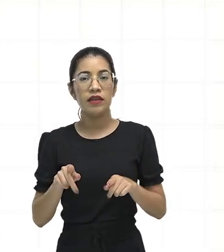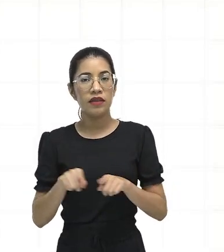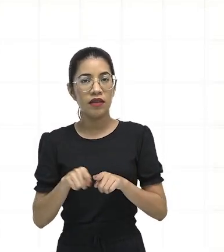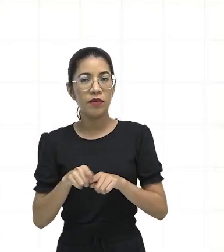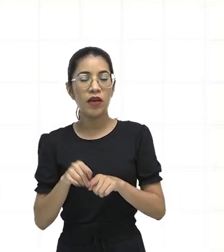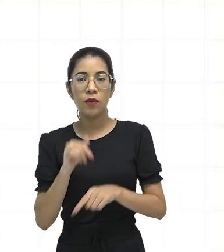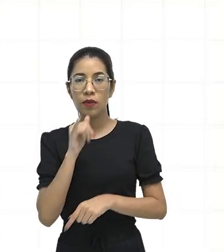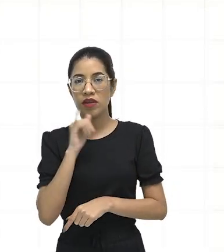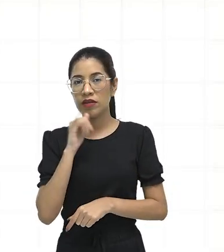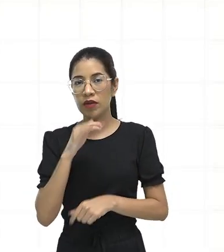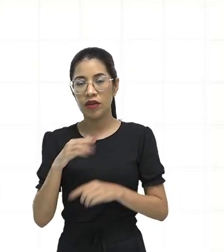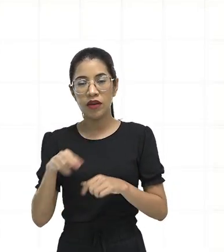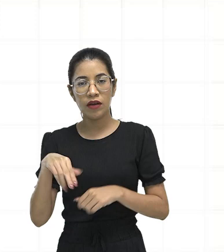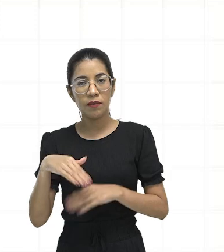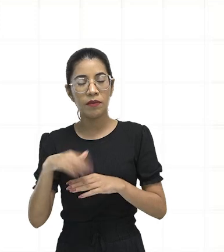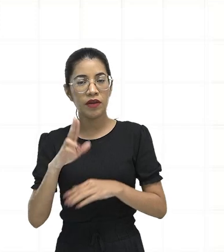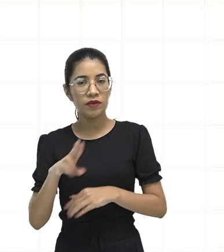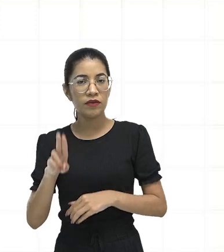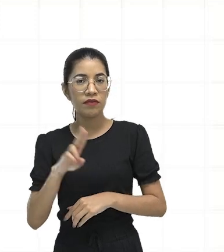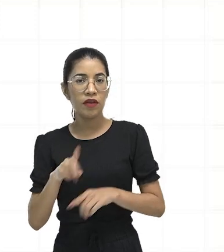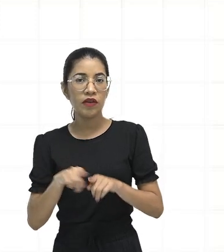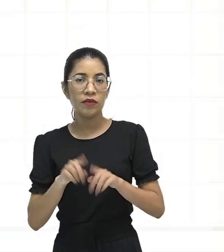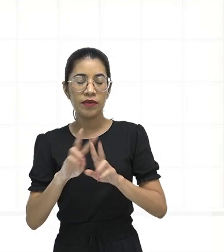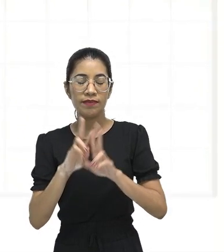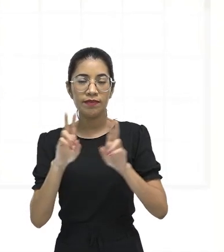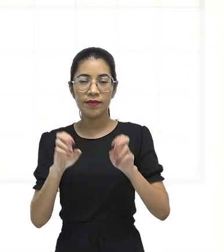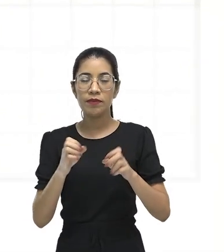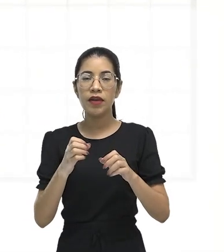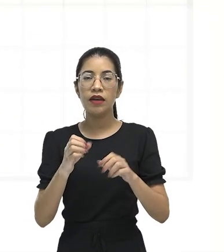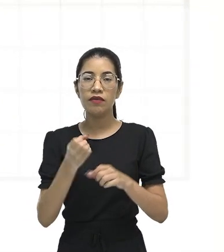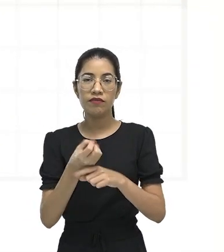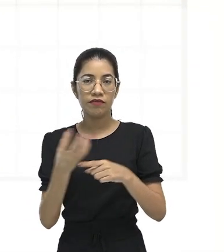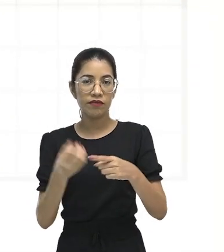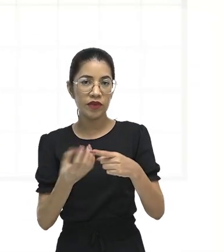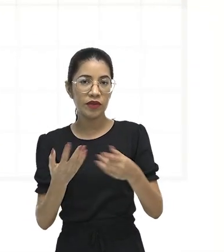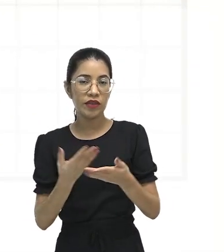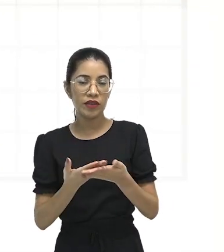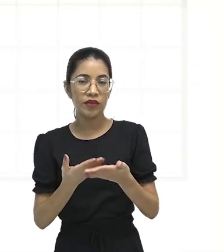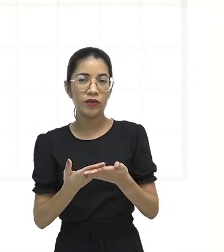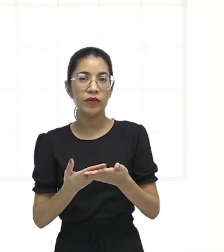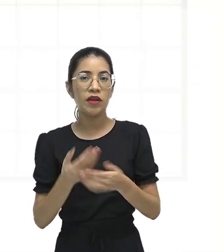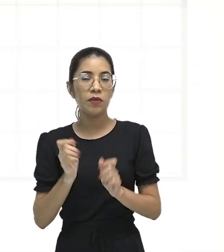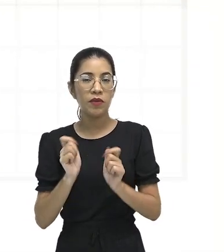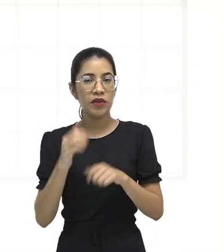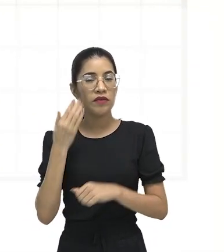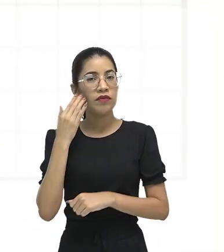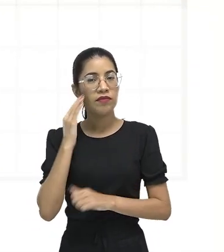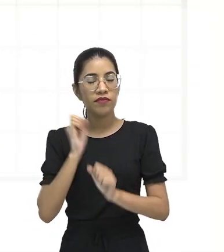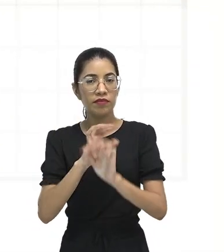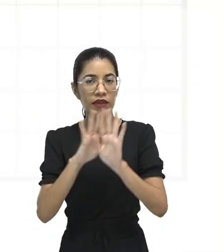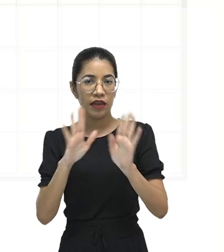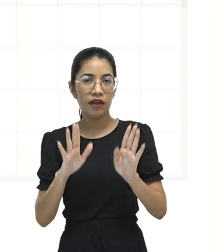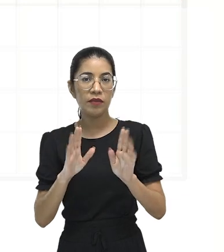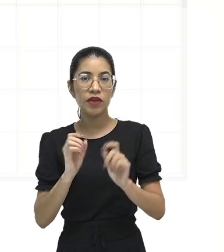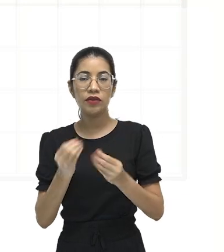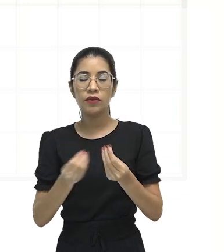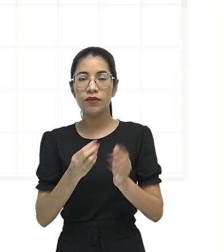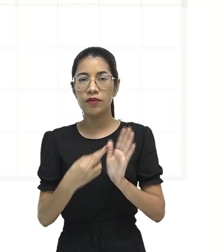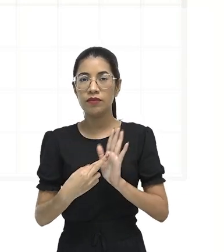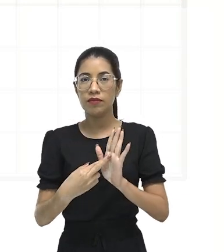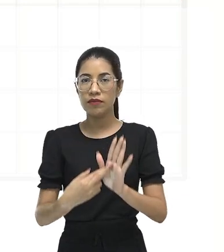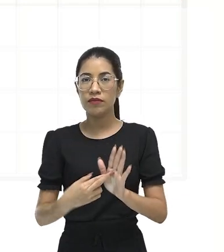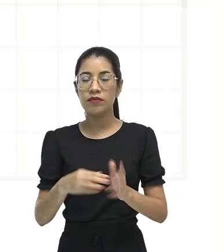clássico, quando a gente fala de frações, que ajuda a gente a entender essas noções,